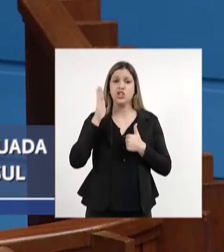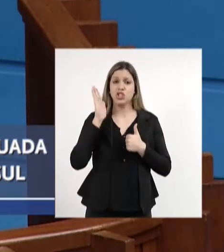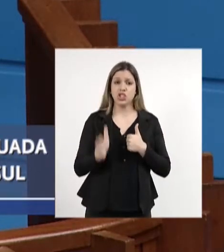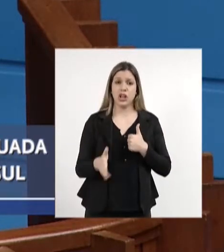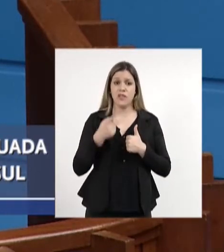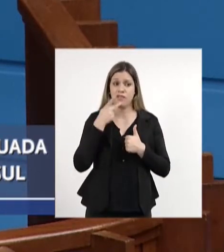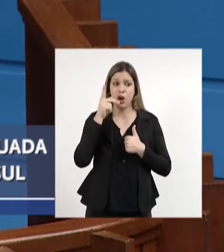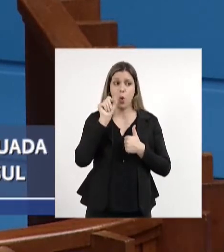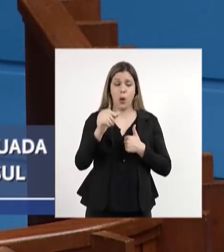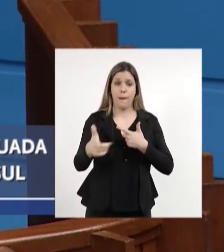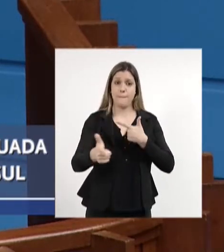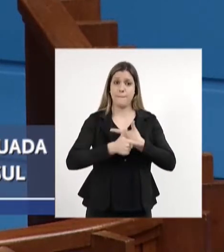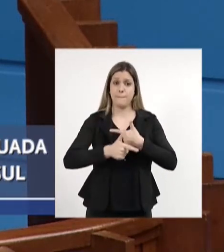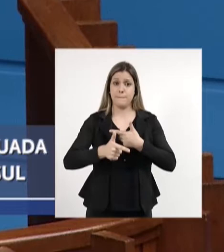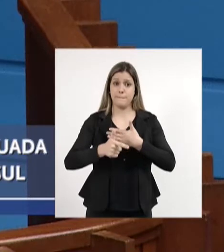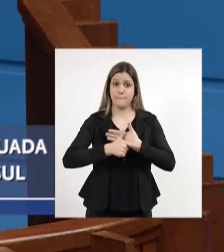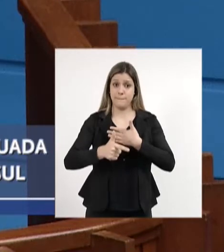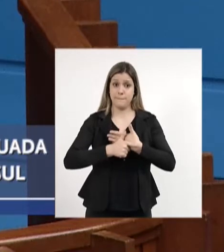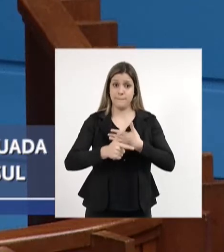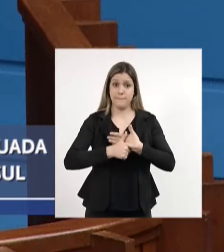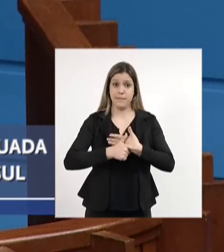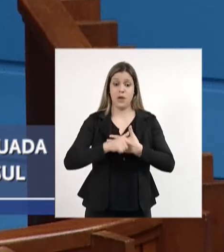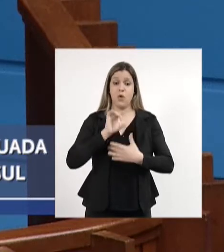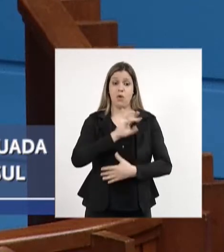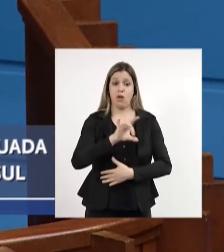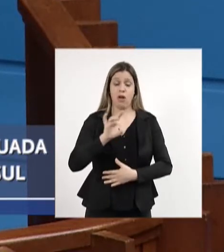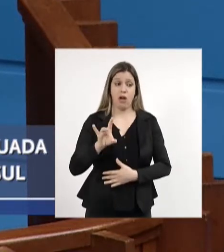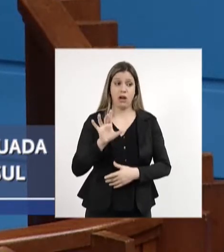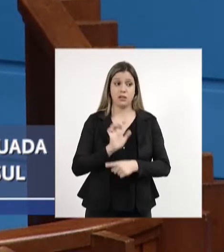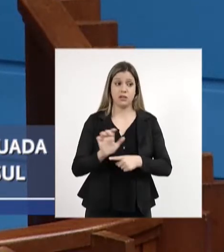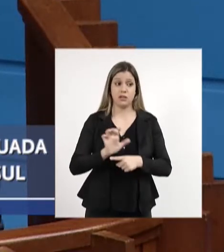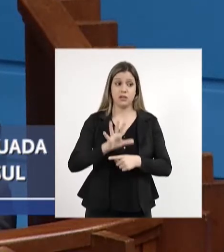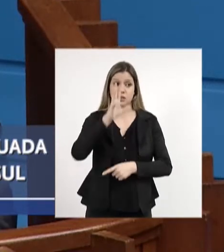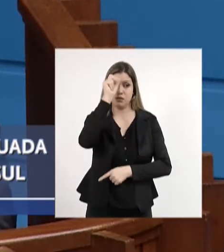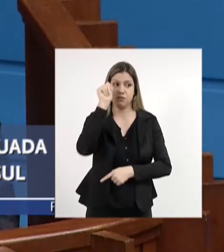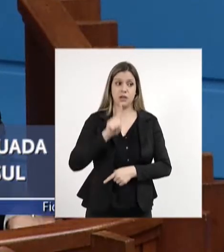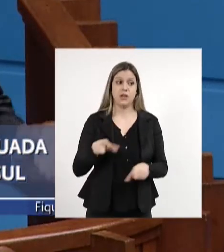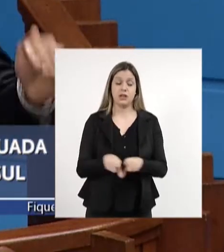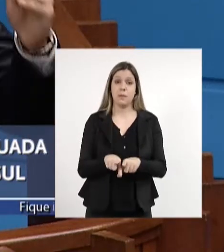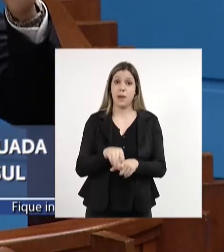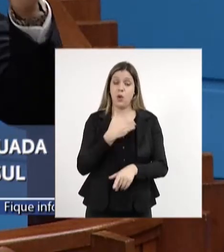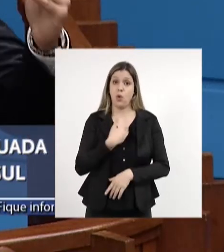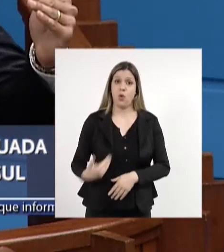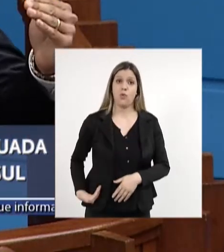estabelecer os papéis do Estado, do Mato Grosso do Sul e da União.